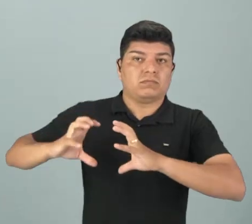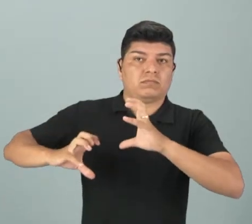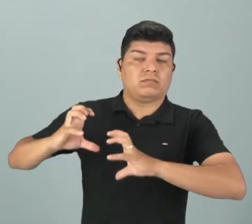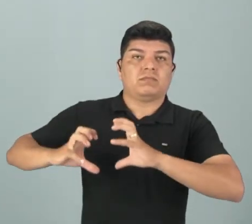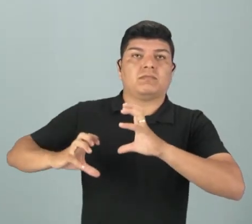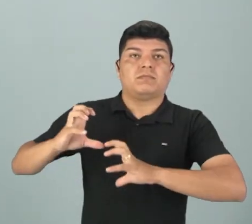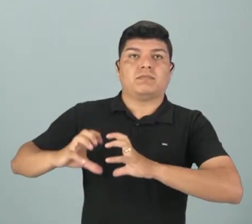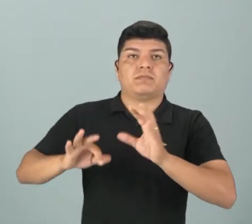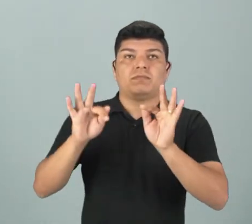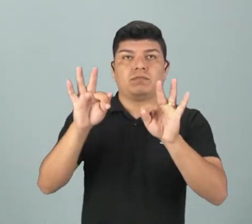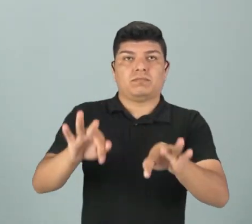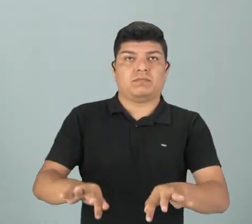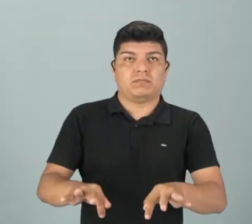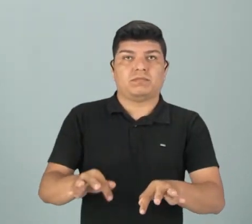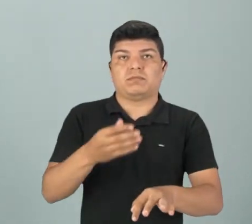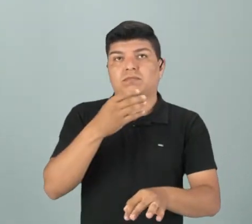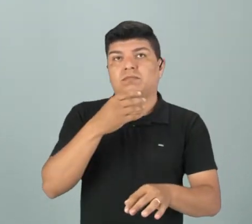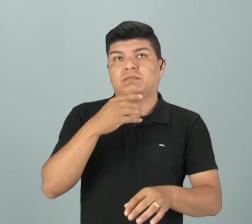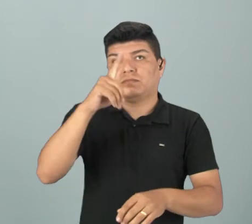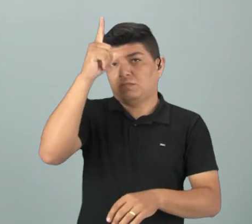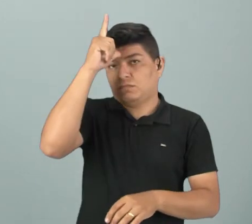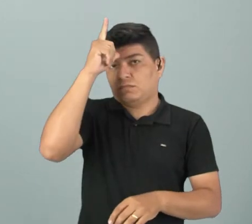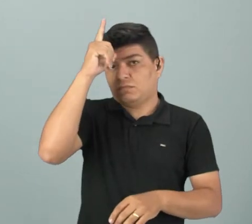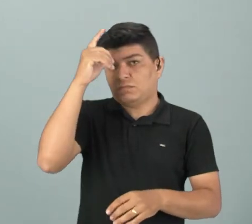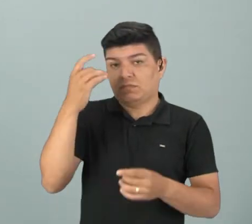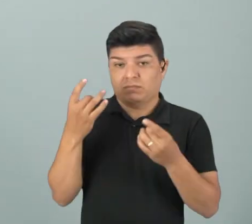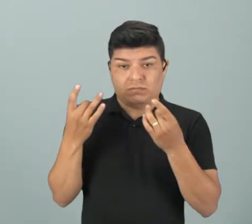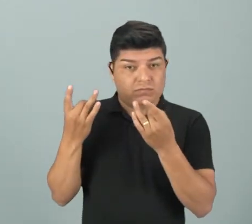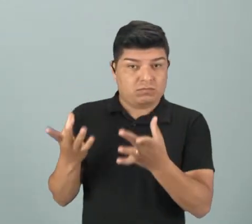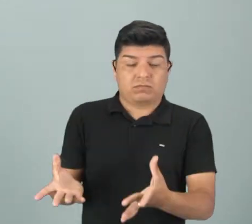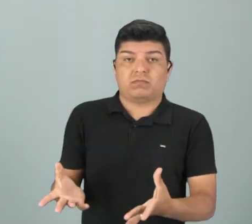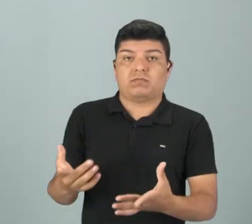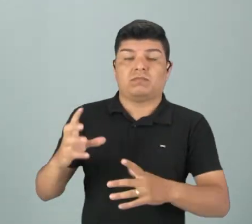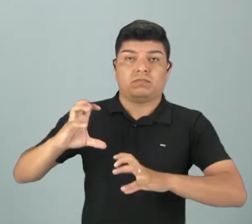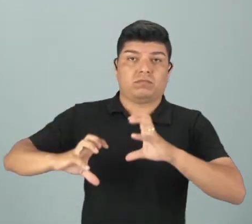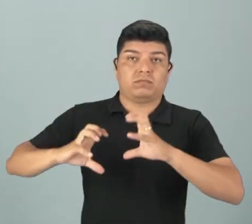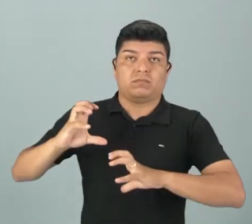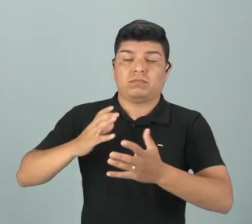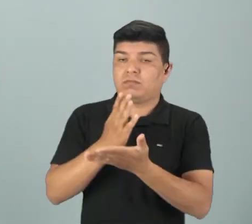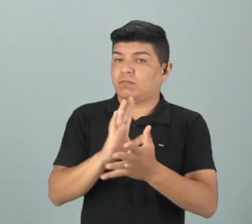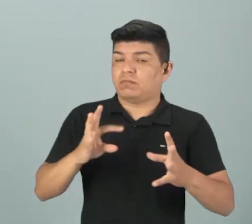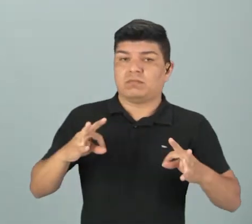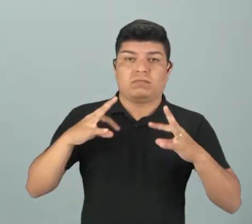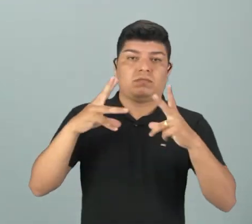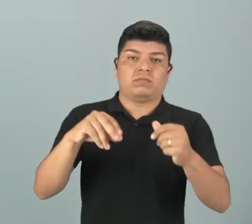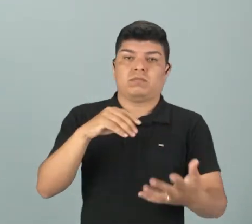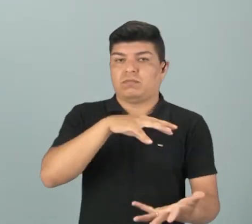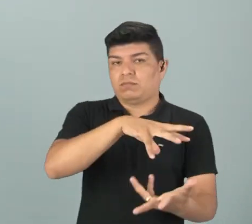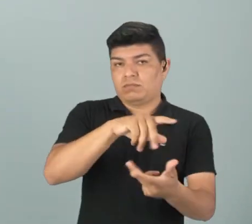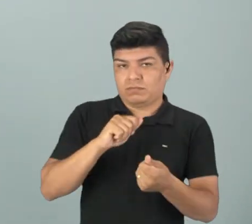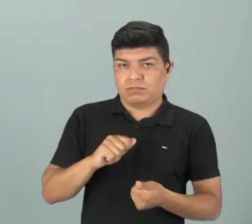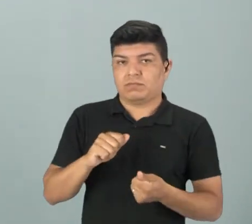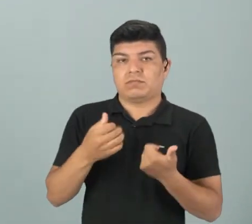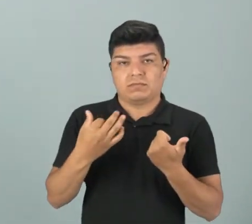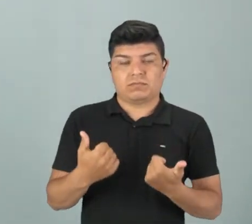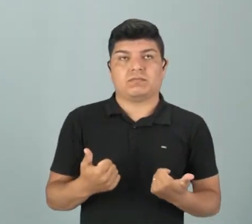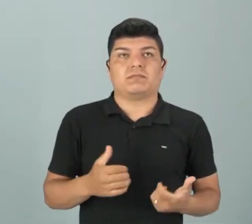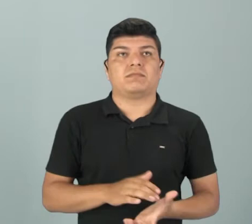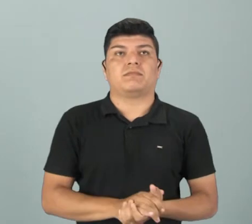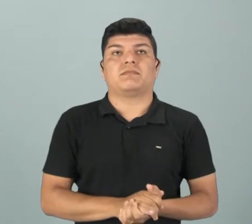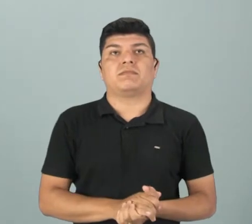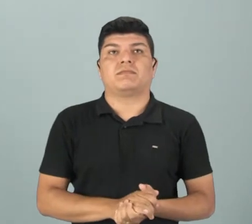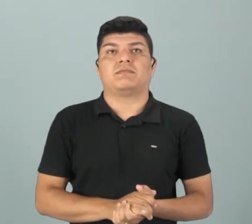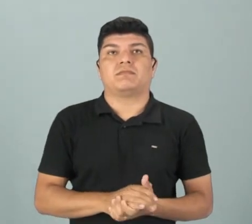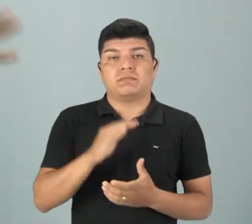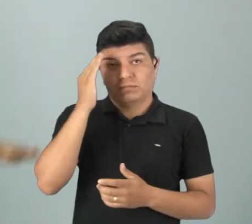de fato tem fim quando os alemães se rendem aos Estados Unidos e aí acaba todo o conflito mundial. Certo? Então, para a